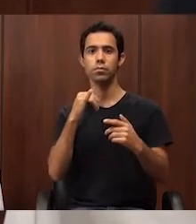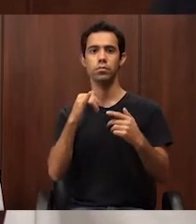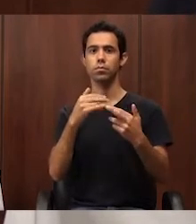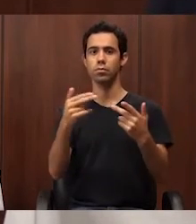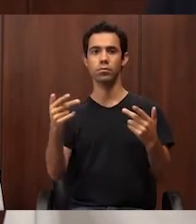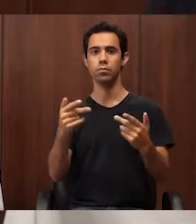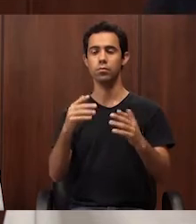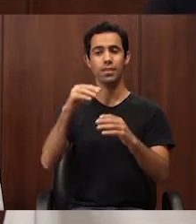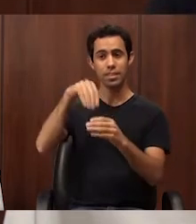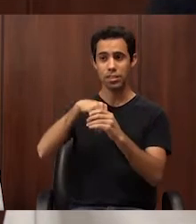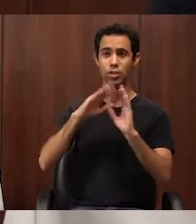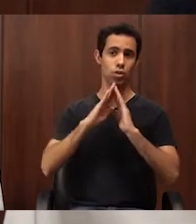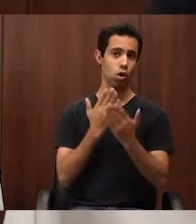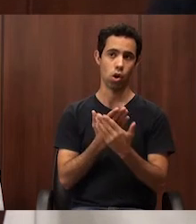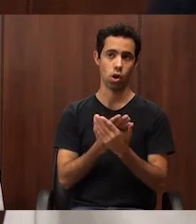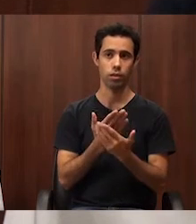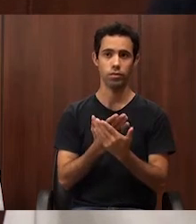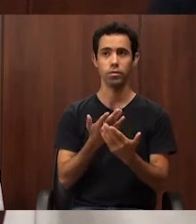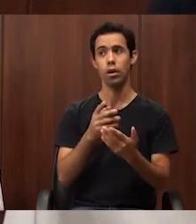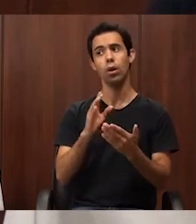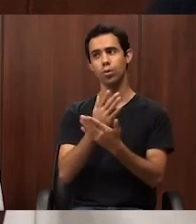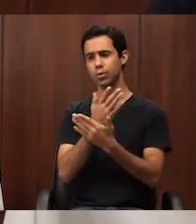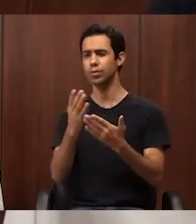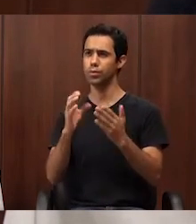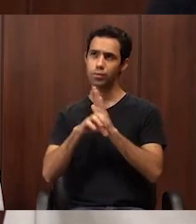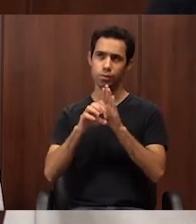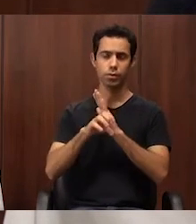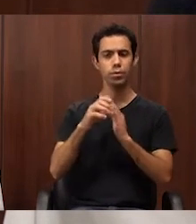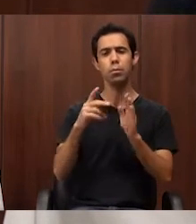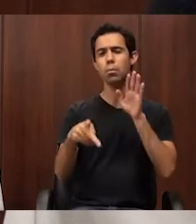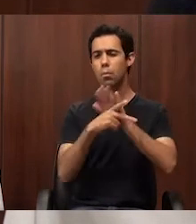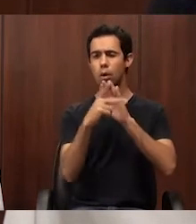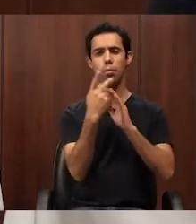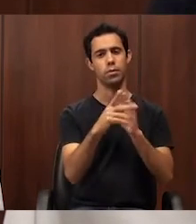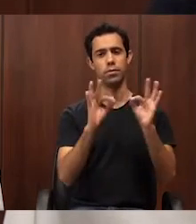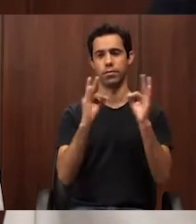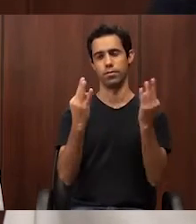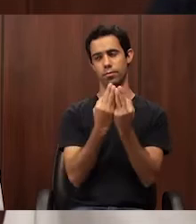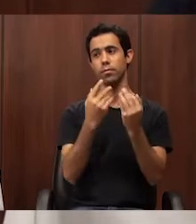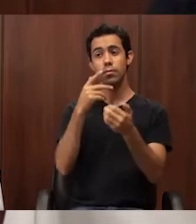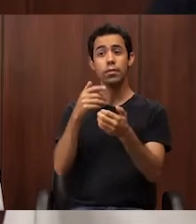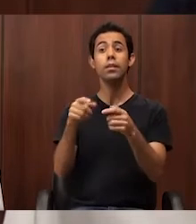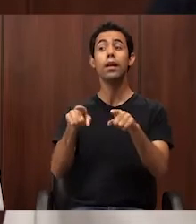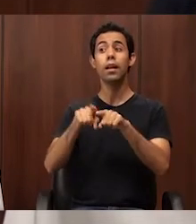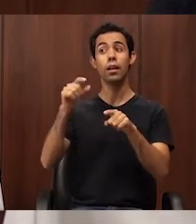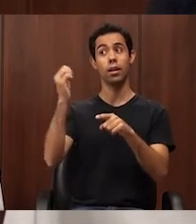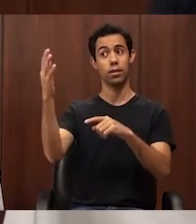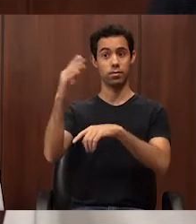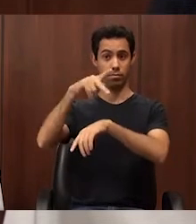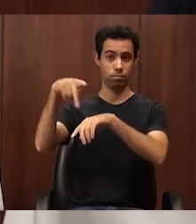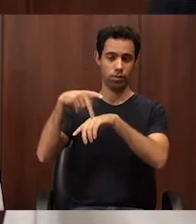na escola, sem ser necessariamente um conselho dos pais, etc., né? Ter um contato mais próximo de fato.